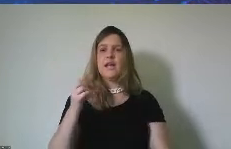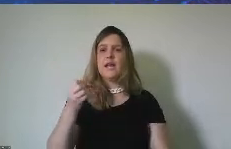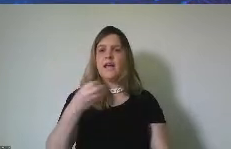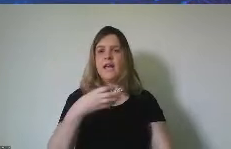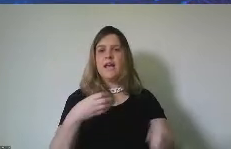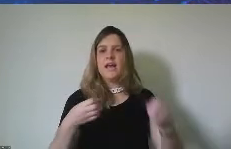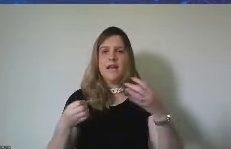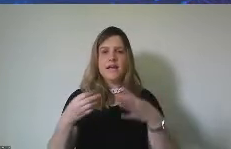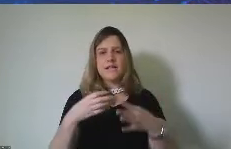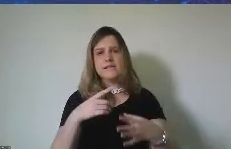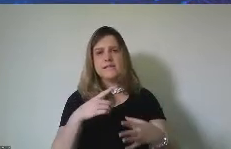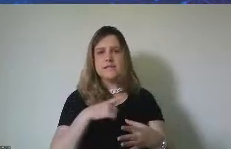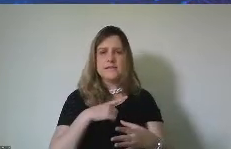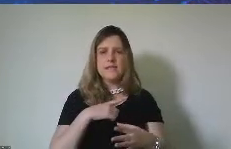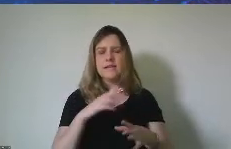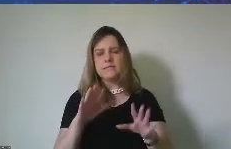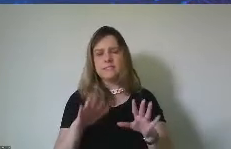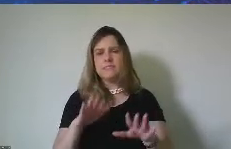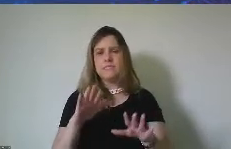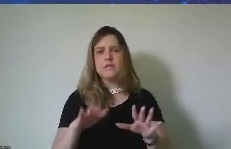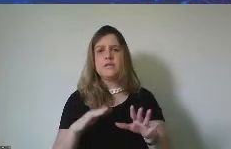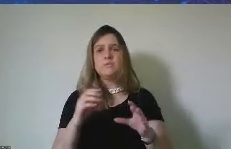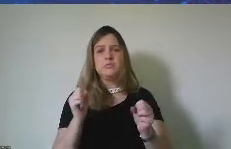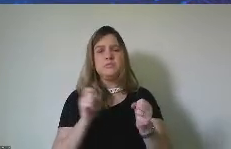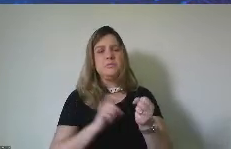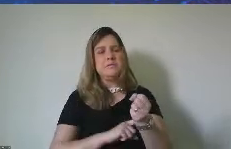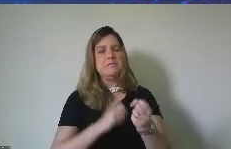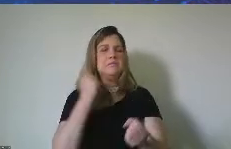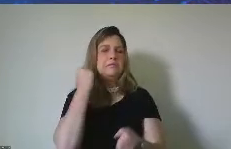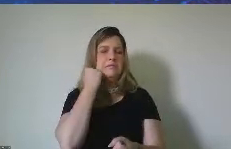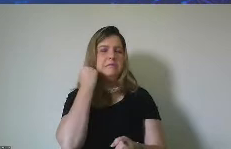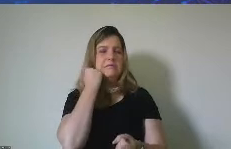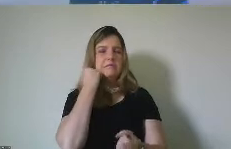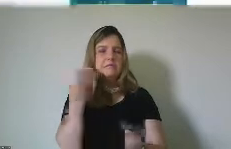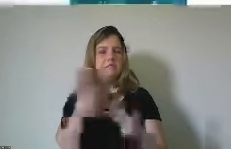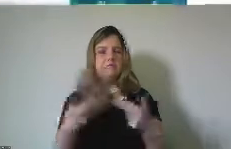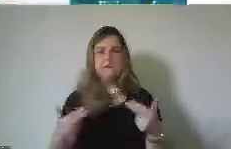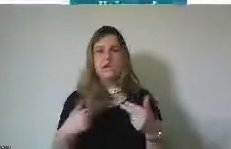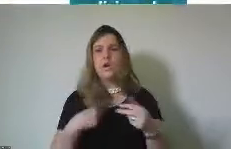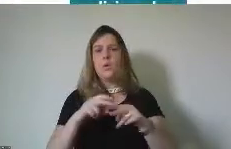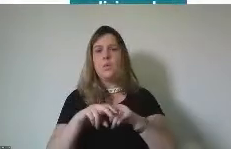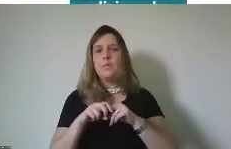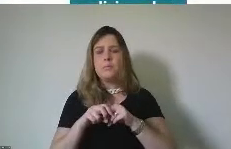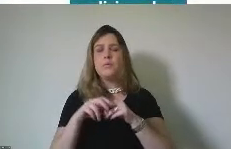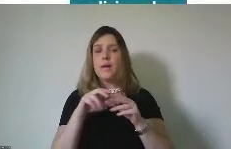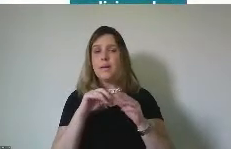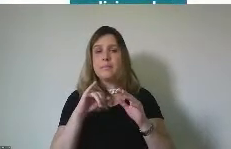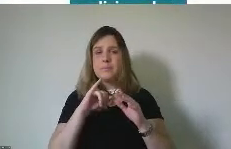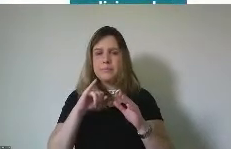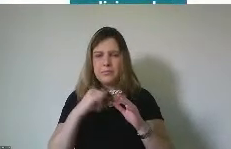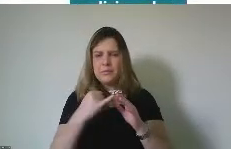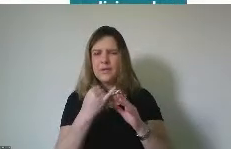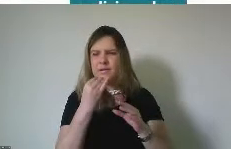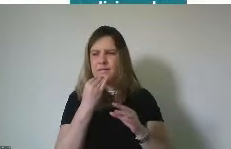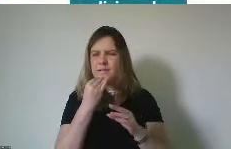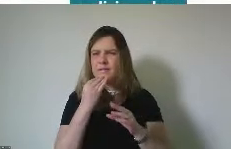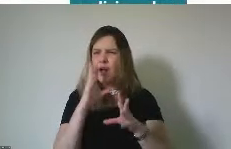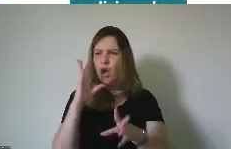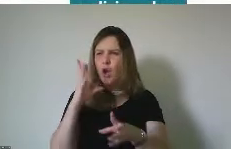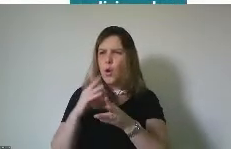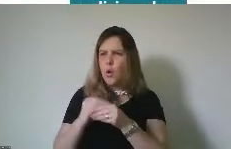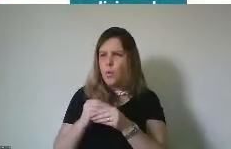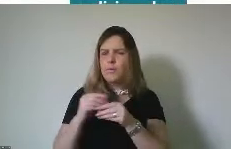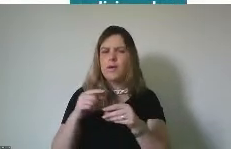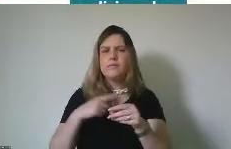condições normais muito estresse e a gente consegue com isso aproveitar bem a complementariedade de produção